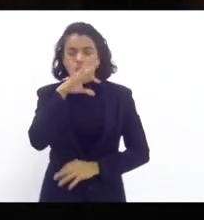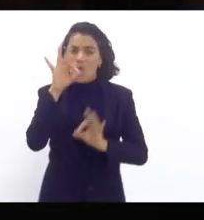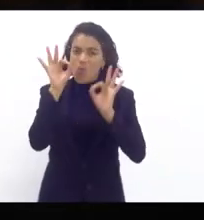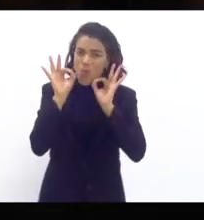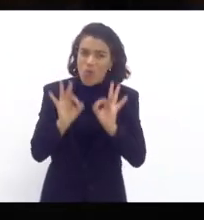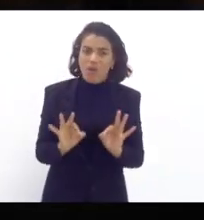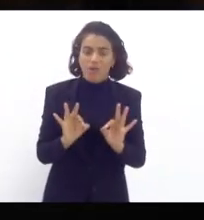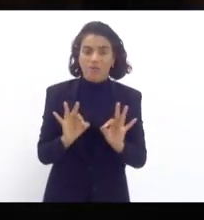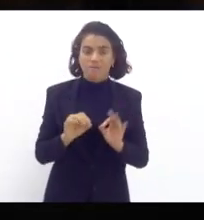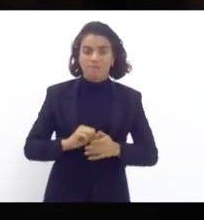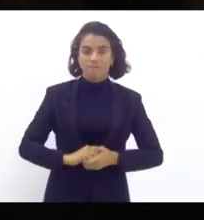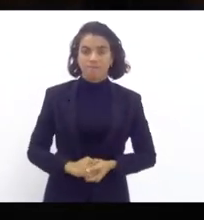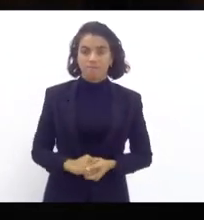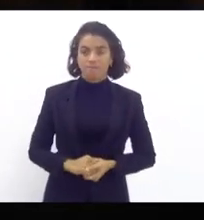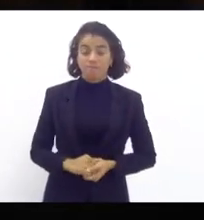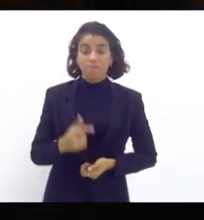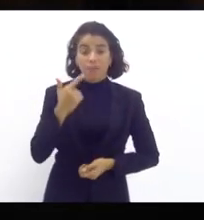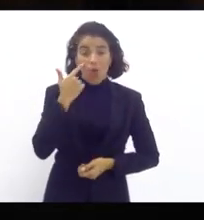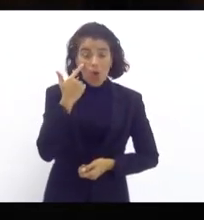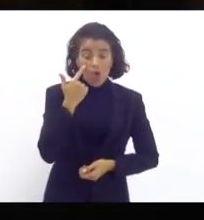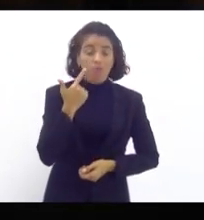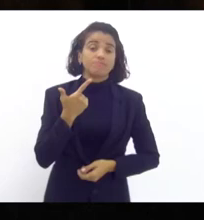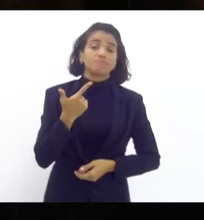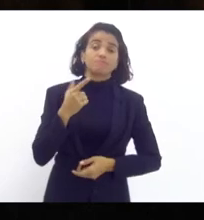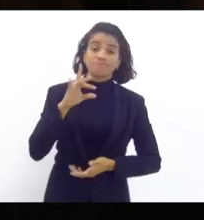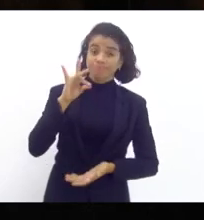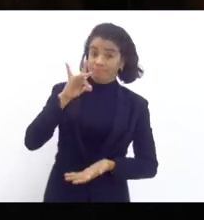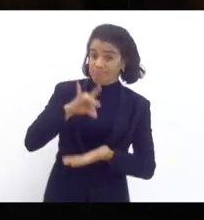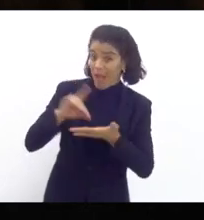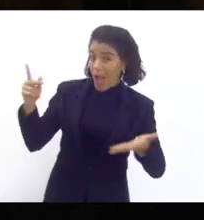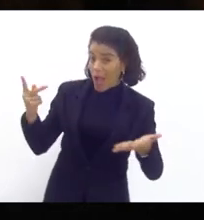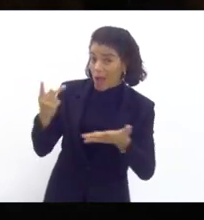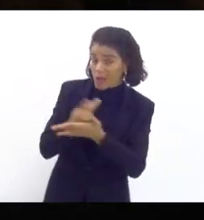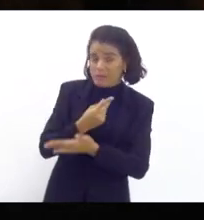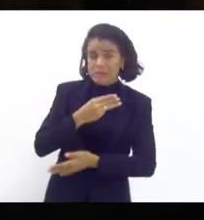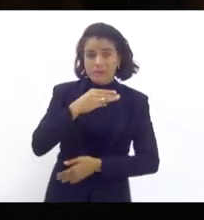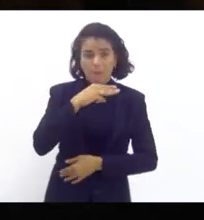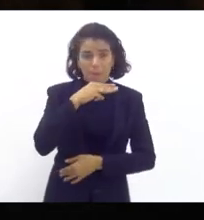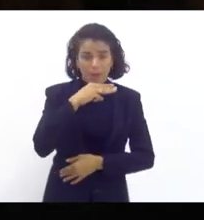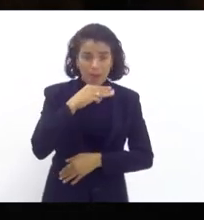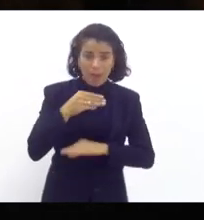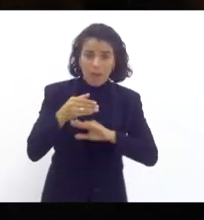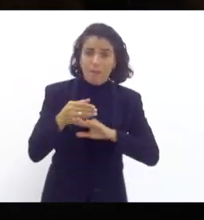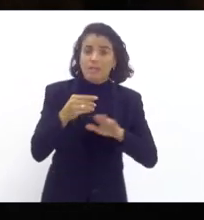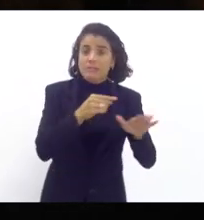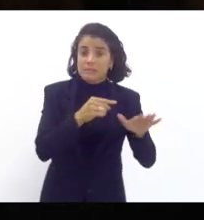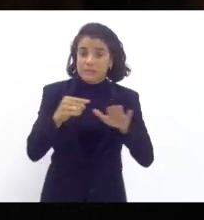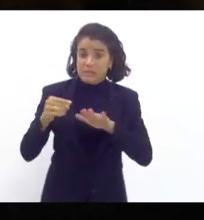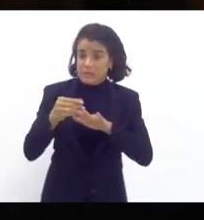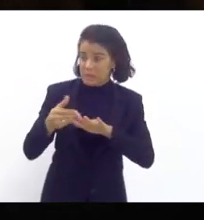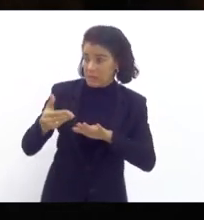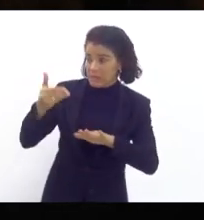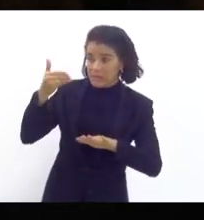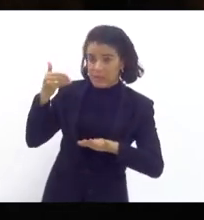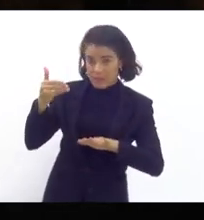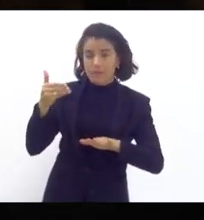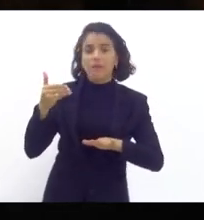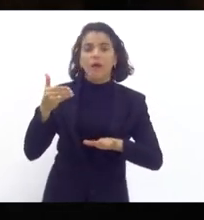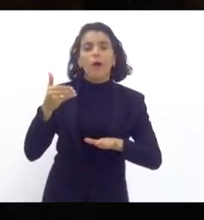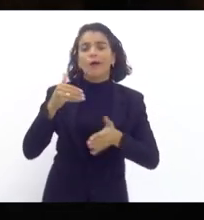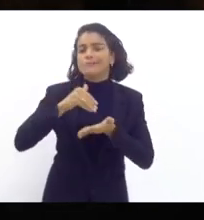ruim. Voltando aos fatos ocorridos no município, no final da semana passada, onde